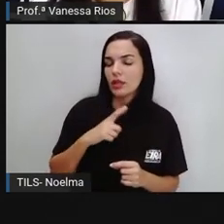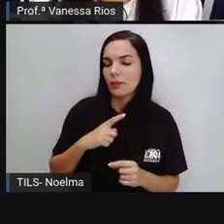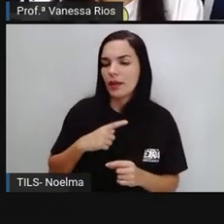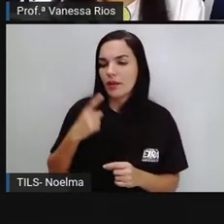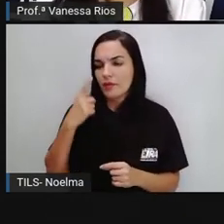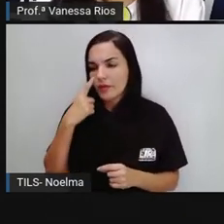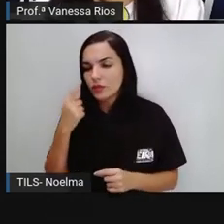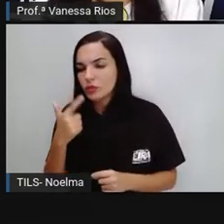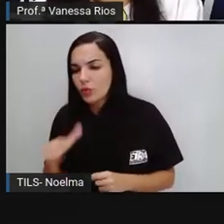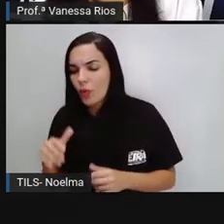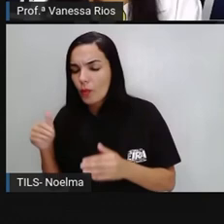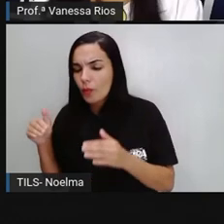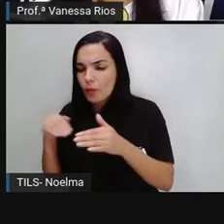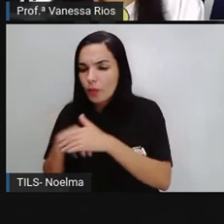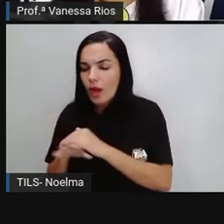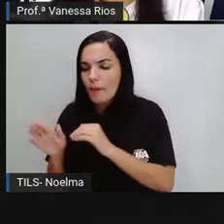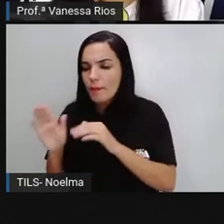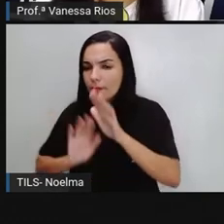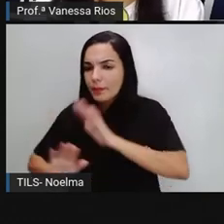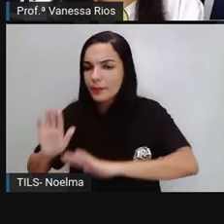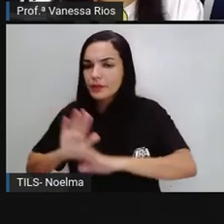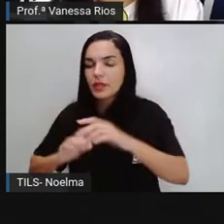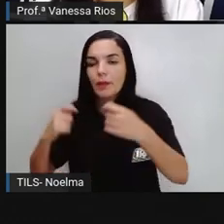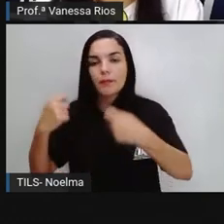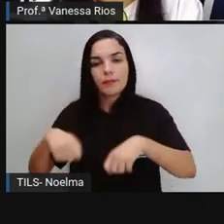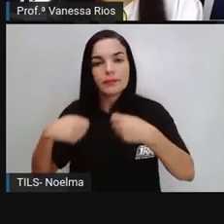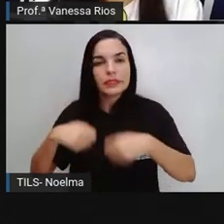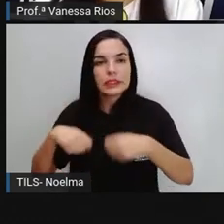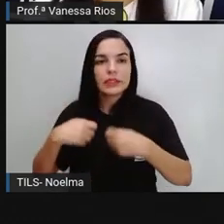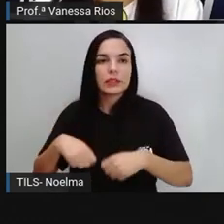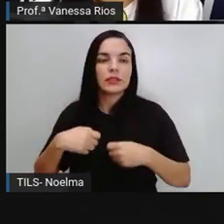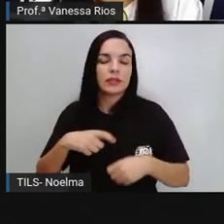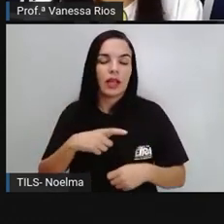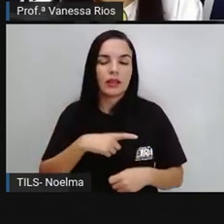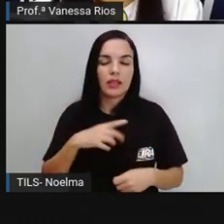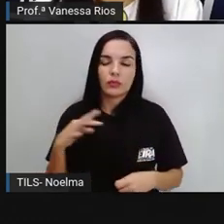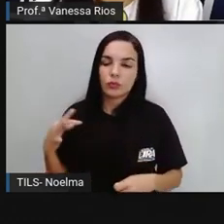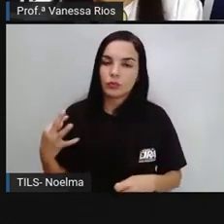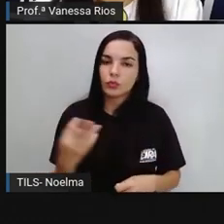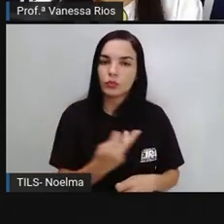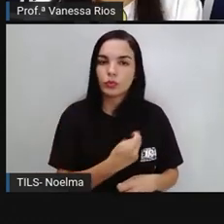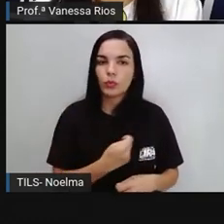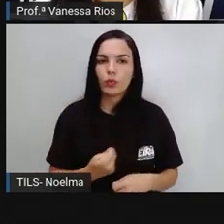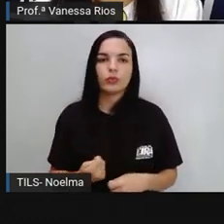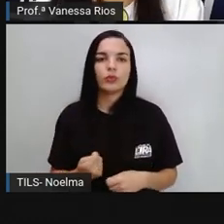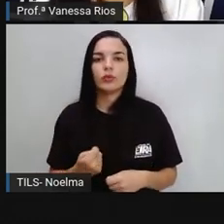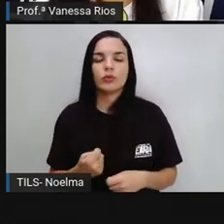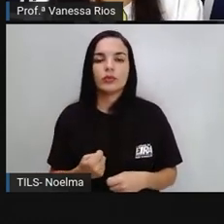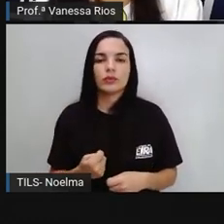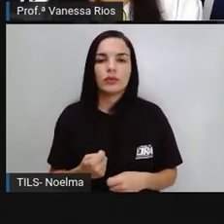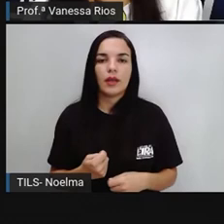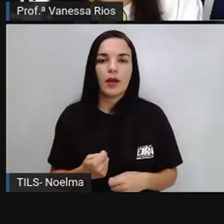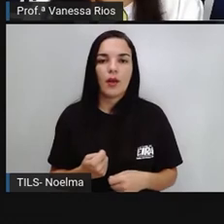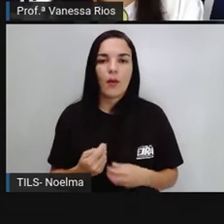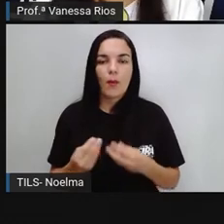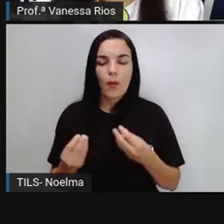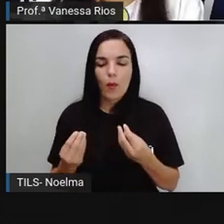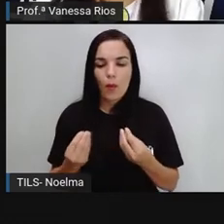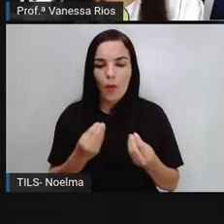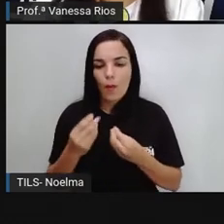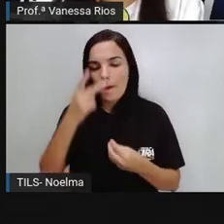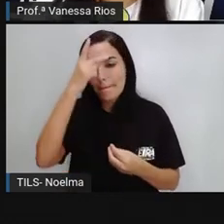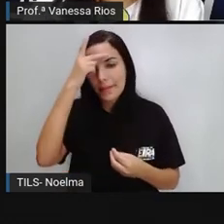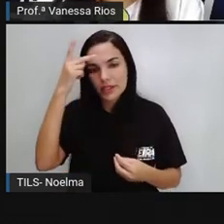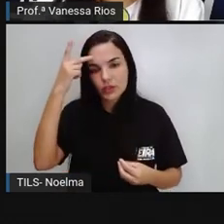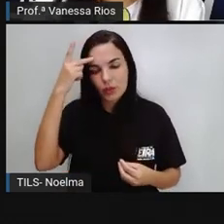valorizar e preservar são ações necessárias para todos nós, como um indivíduo social,